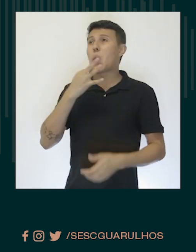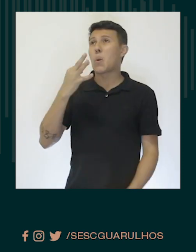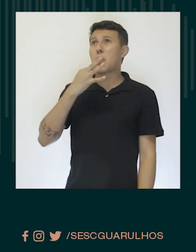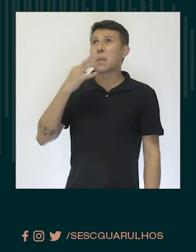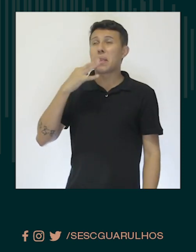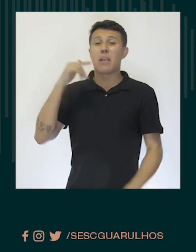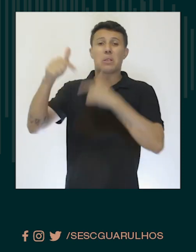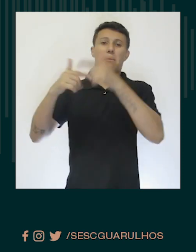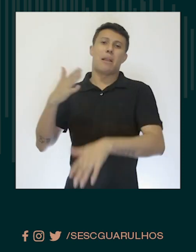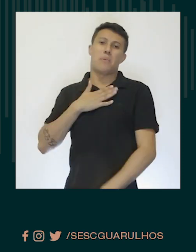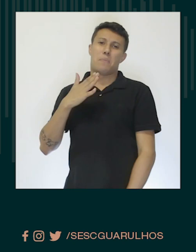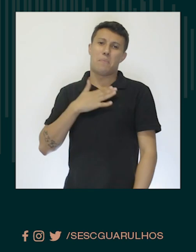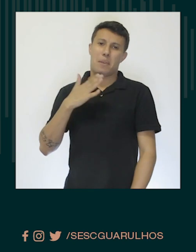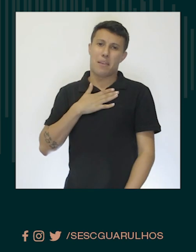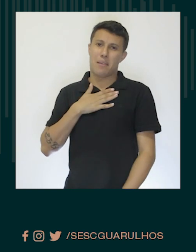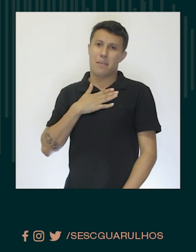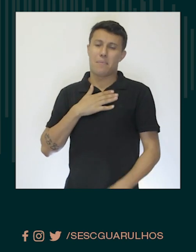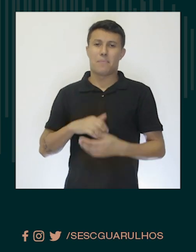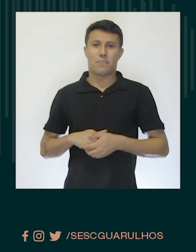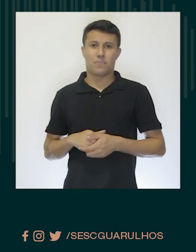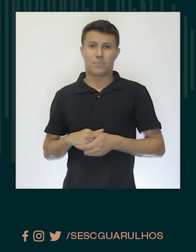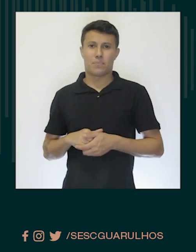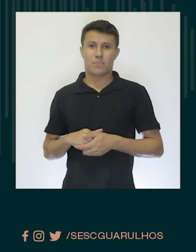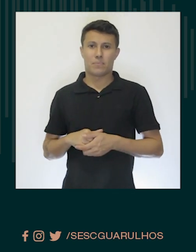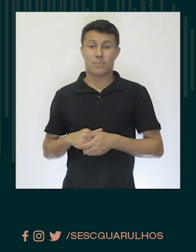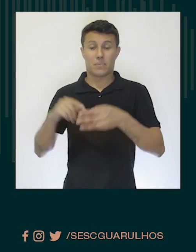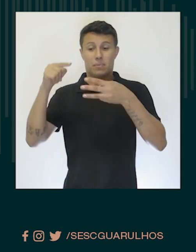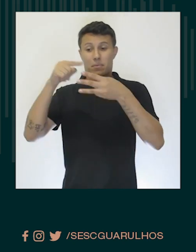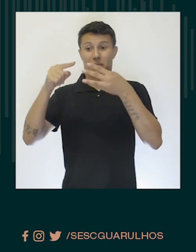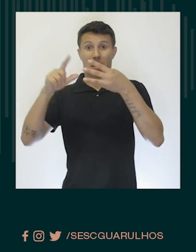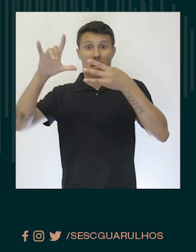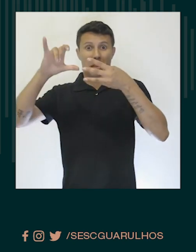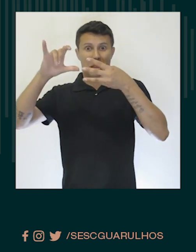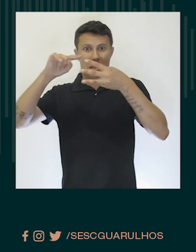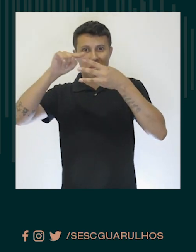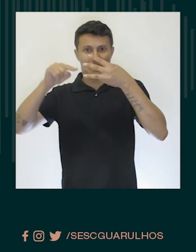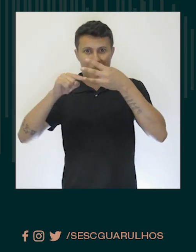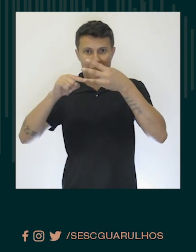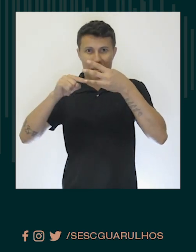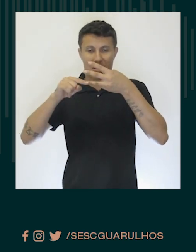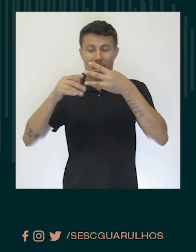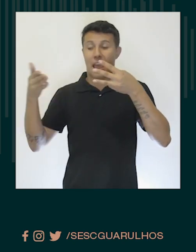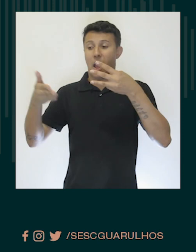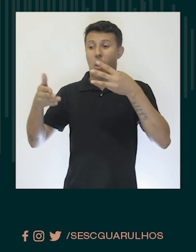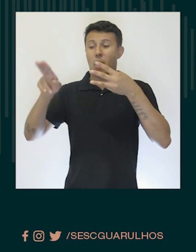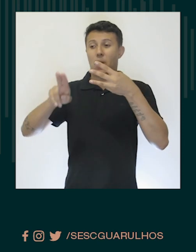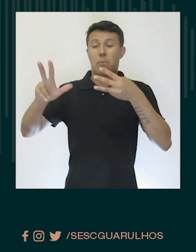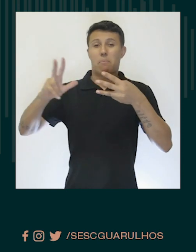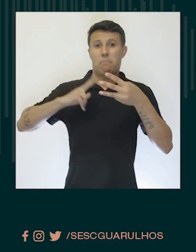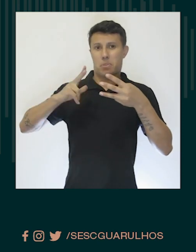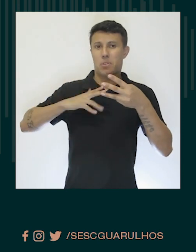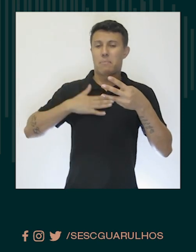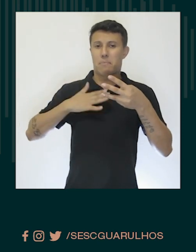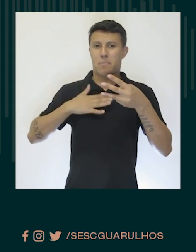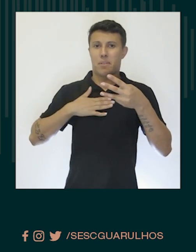acessar. Eu tenho três Instagrams que eu tenho administrado atualmente, o meu pessoal do dia a dia, que eu vou